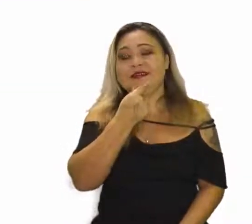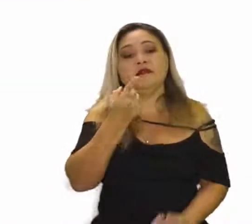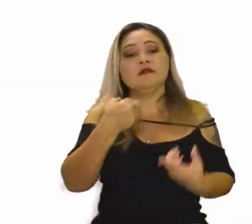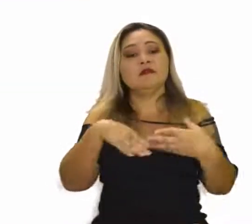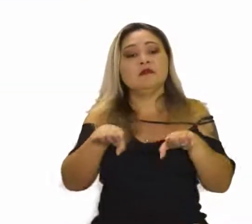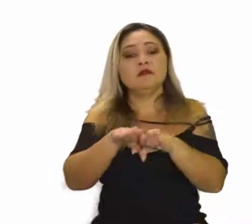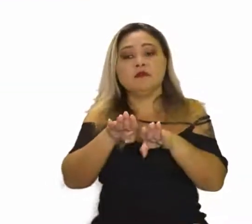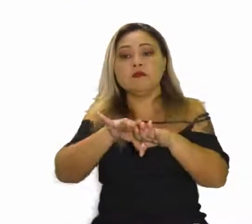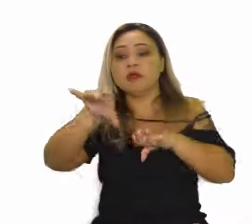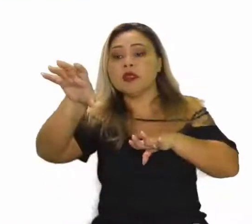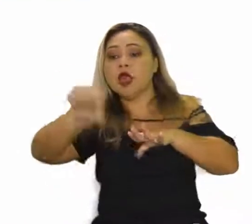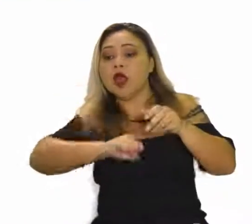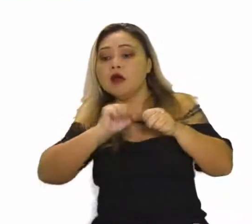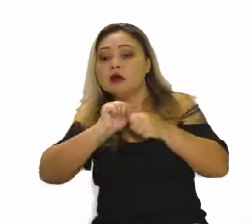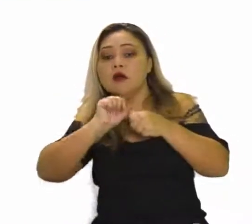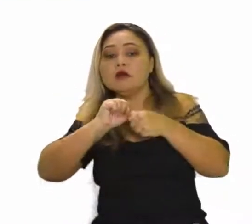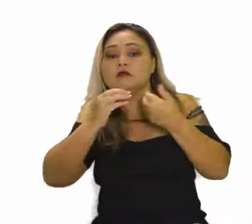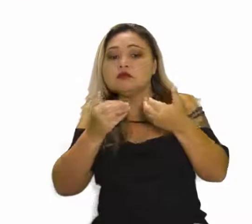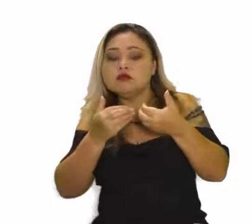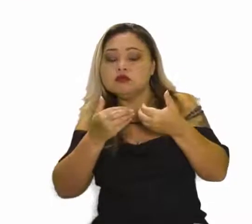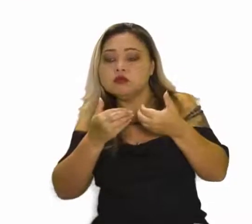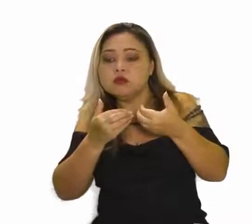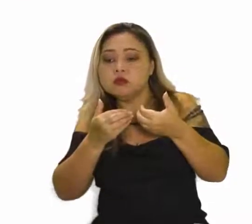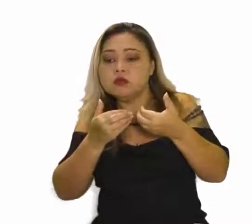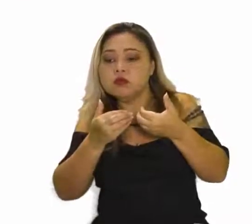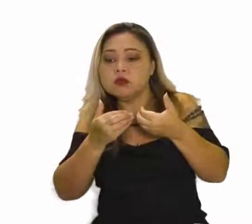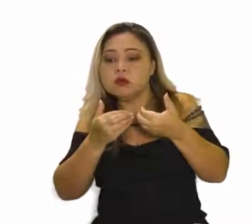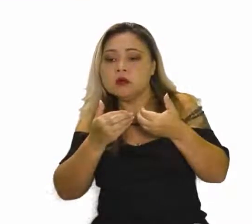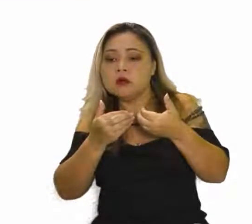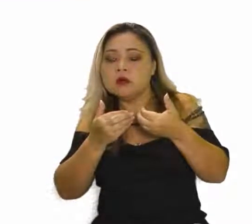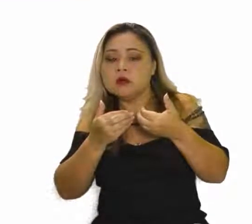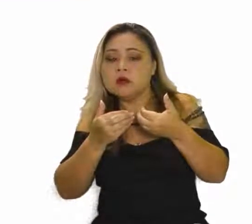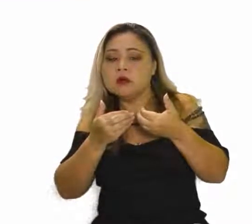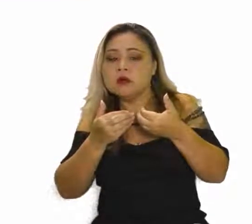também são abatidos para dar entrada